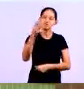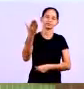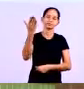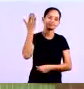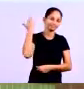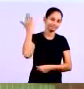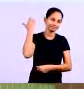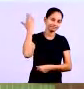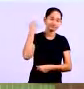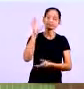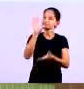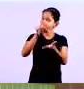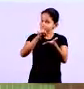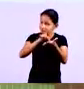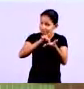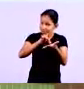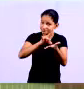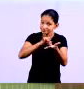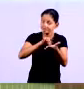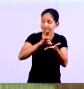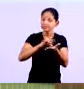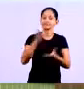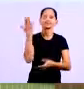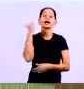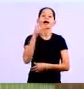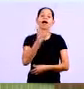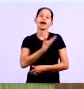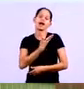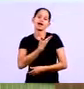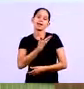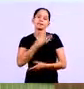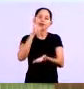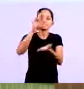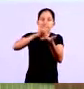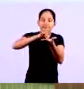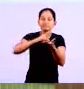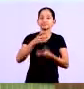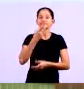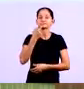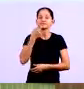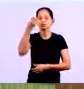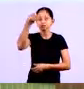vez, verdade, né? Uma amiga minha falou assim, minha filha,